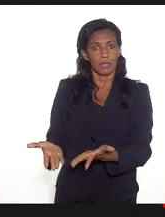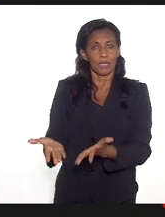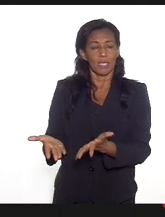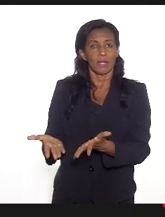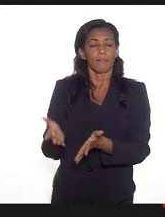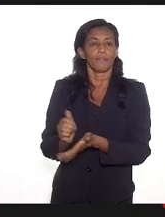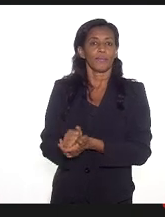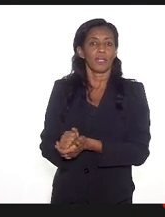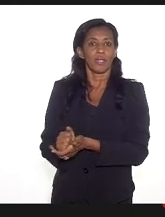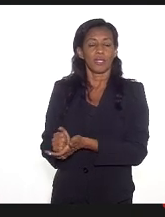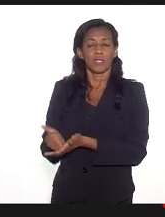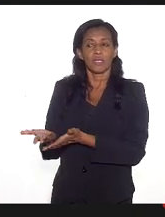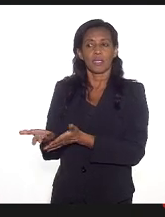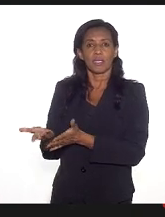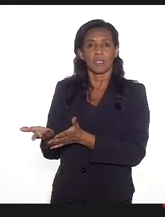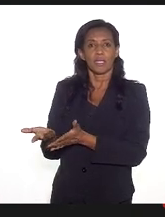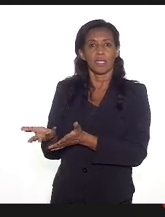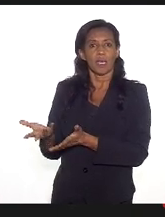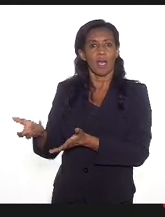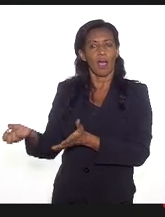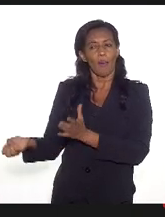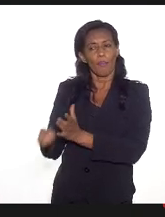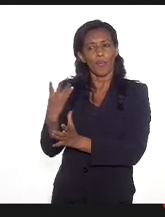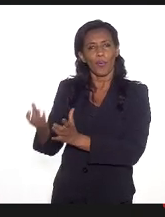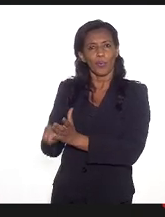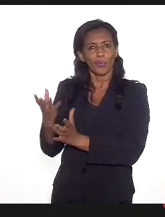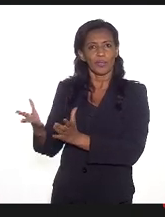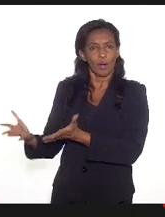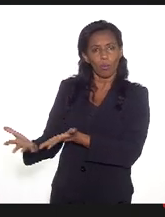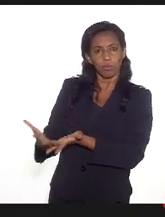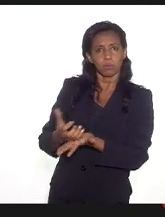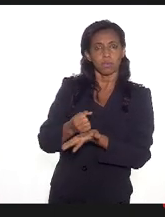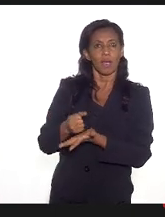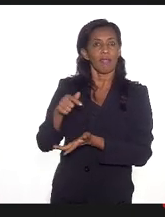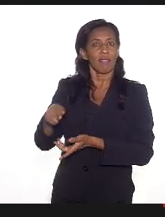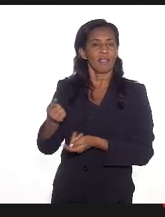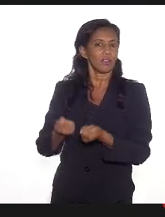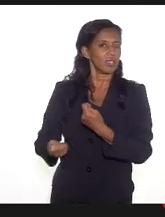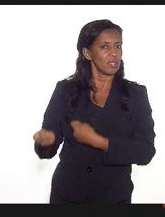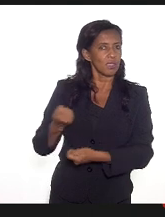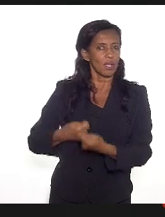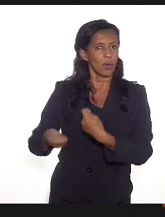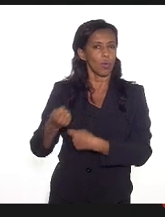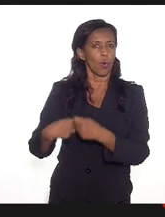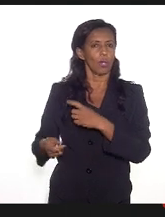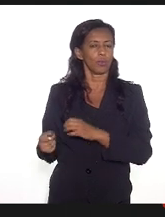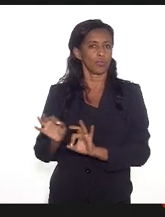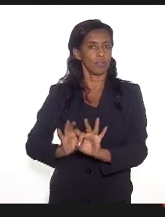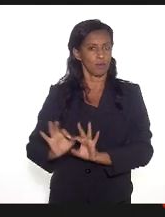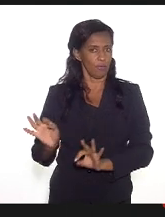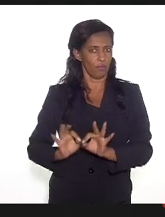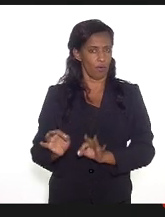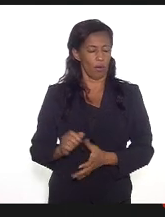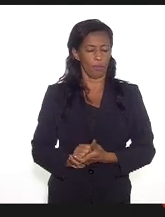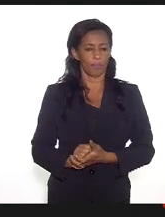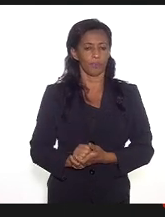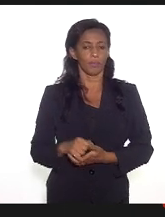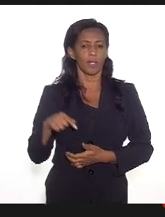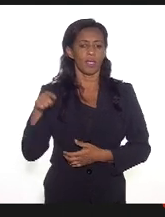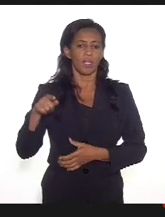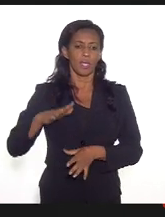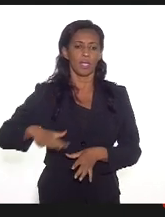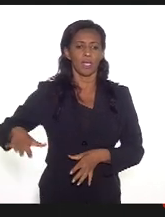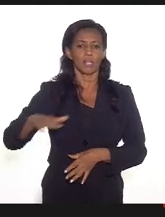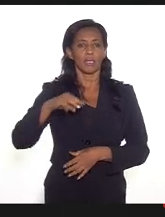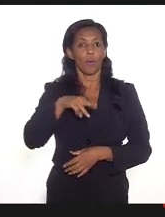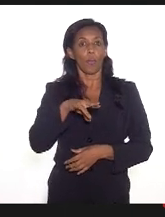o máximo dos fatores de produção nesses ambientes de negócios que se formam. Então, esse é o cerne desse